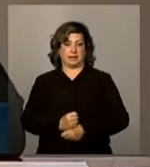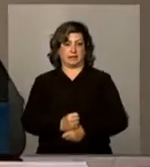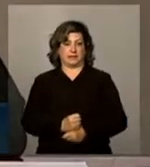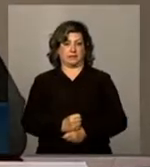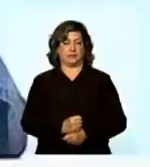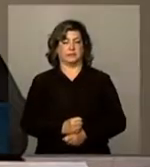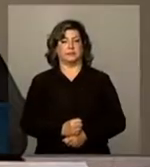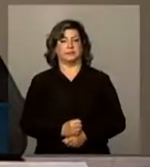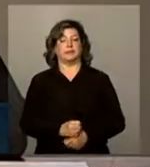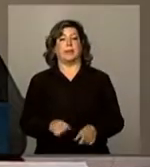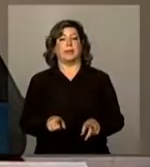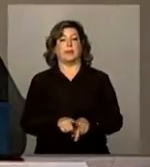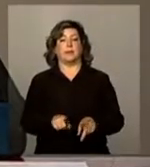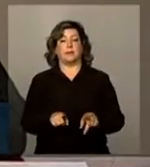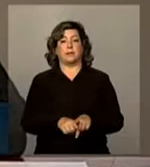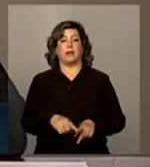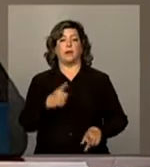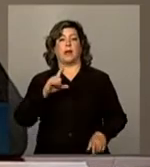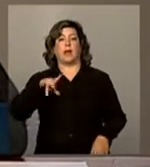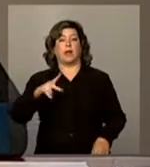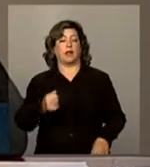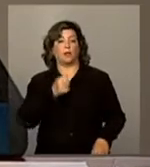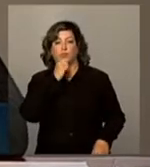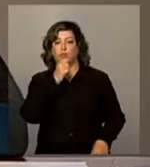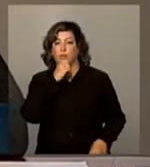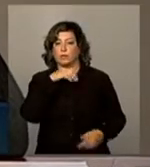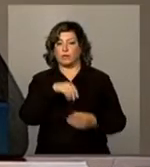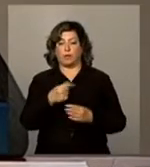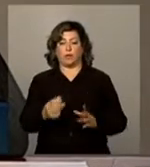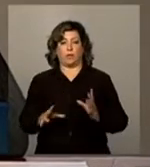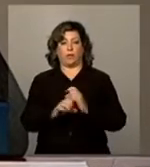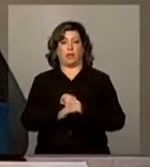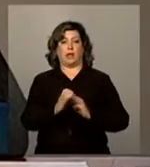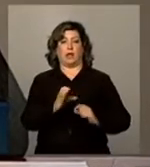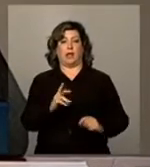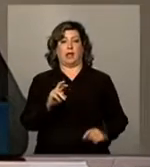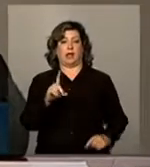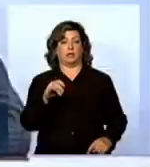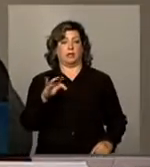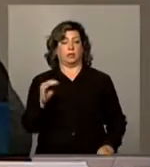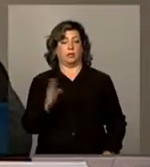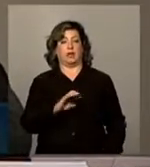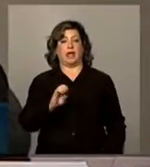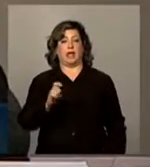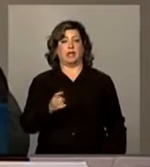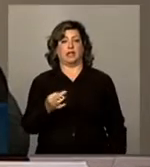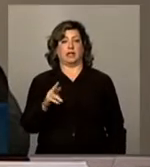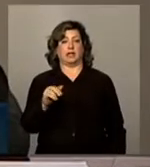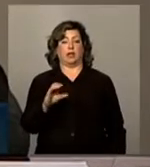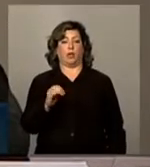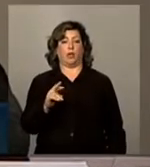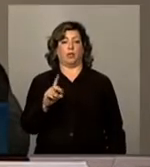Além disso, uma linha que não tem orçamento, como o próprio nome diz, que é crédito extraordinário, estamos fazendo